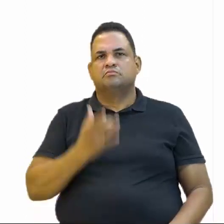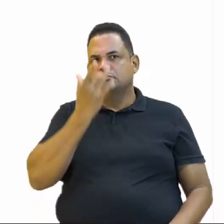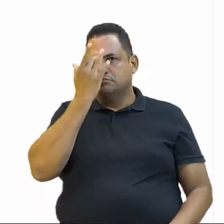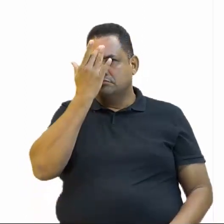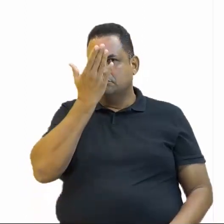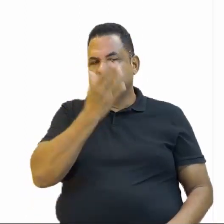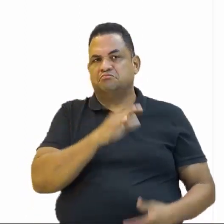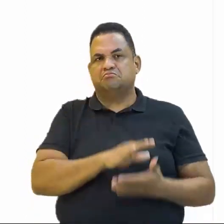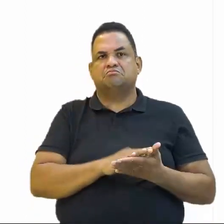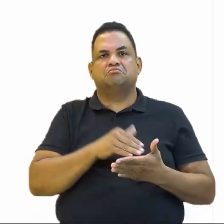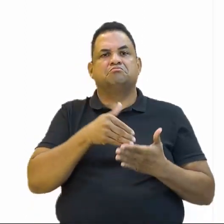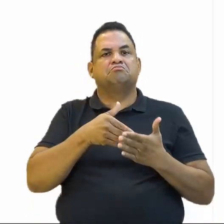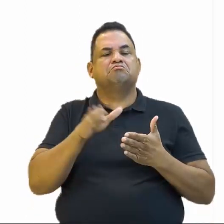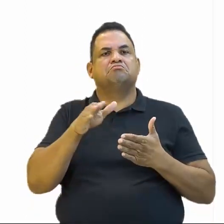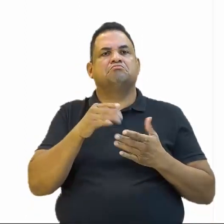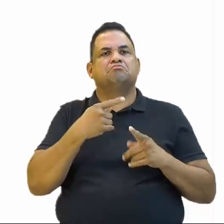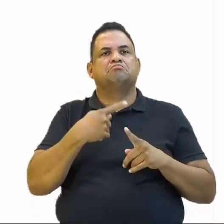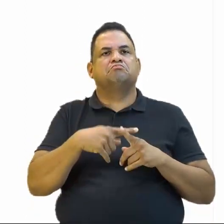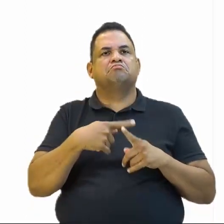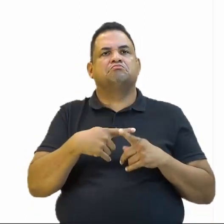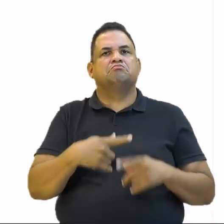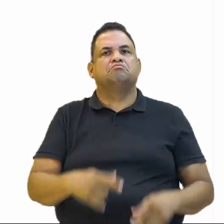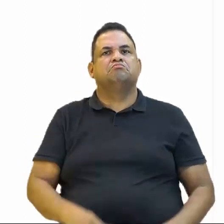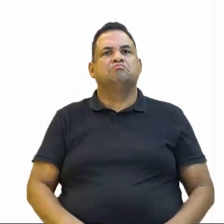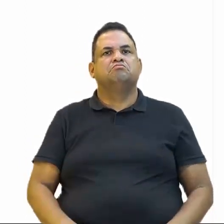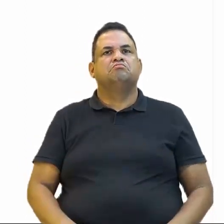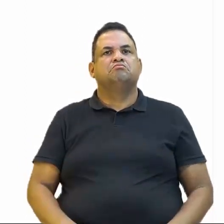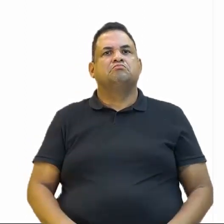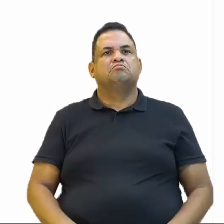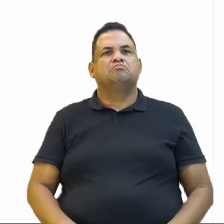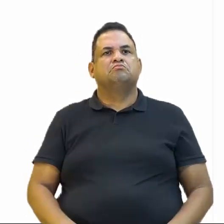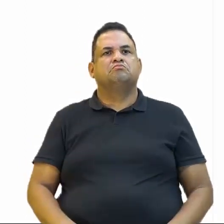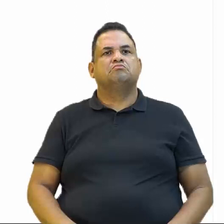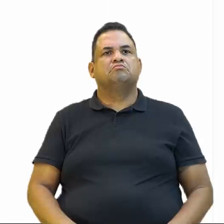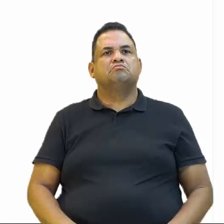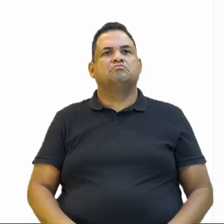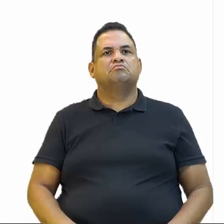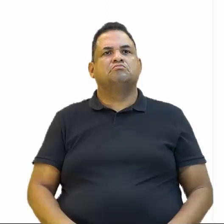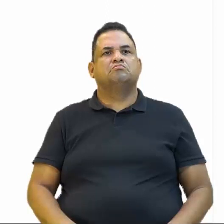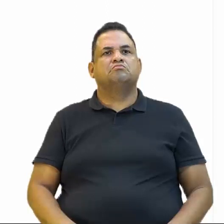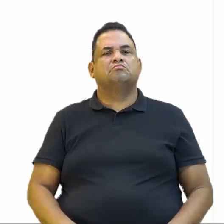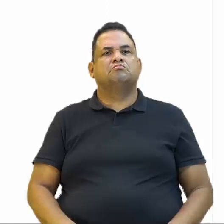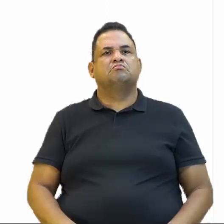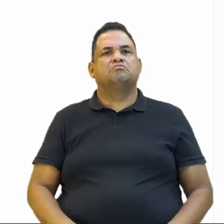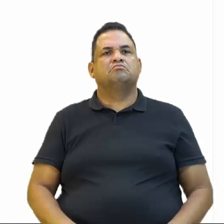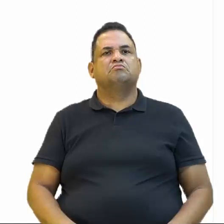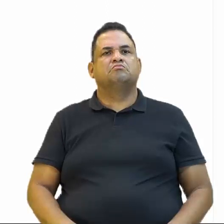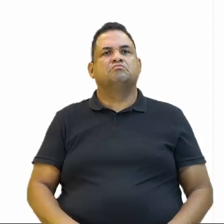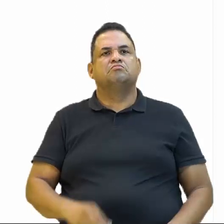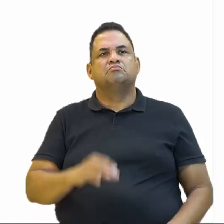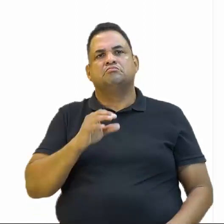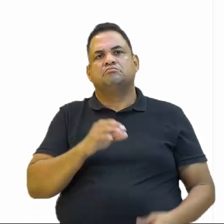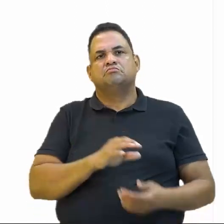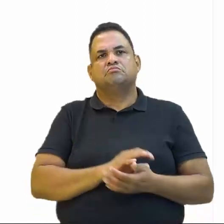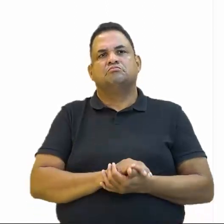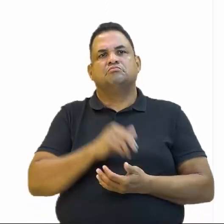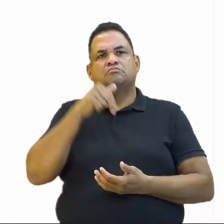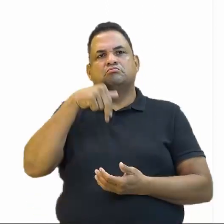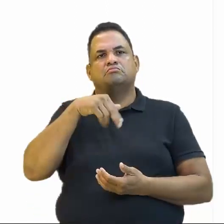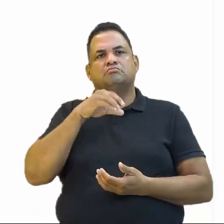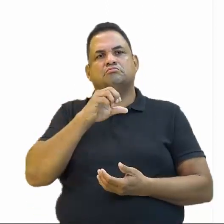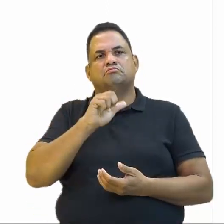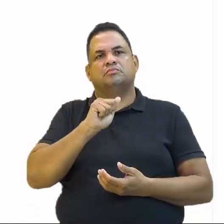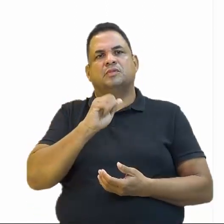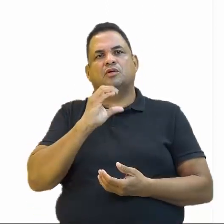eliminar ela. Por quê? De cara nós temos um hidróxido ali, ó,